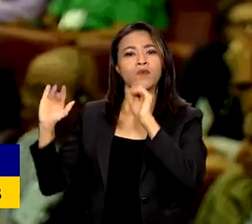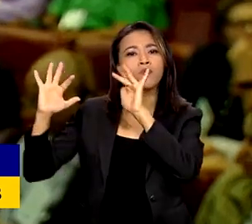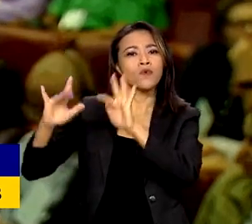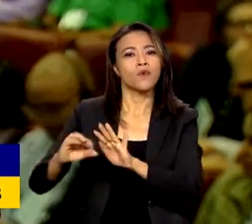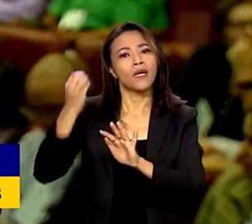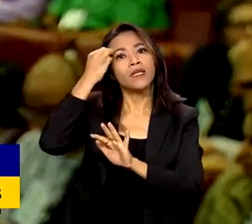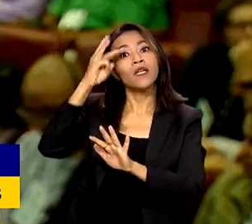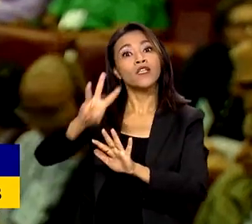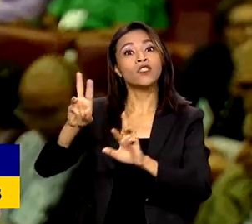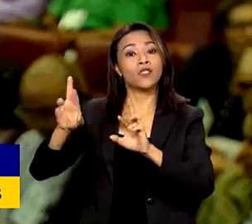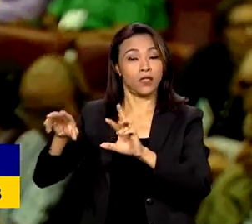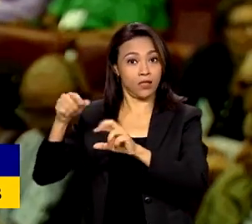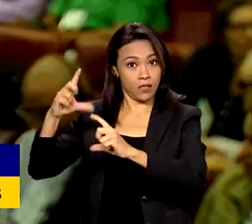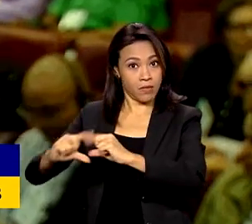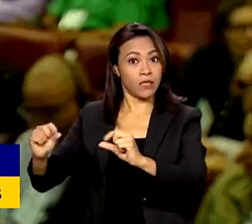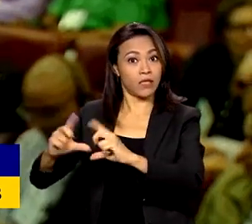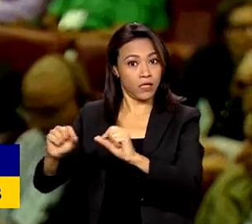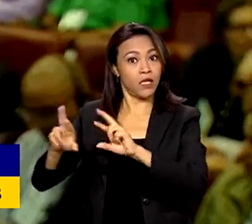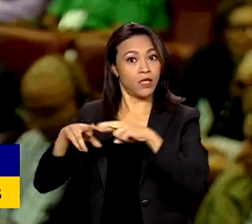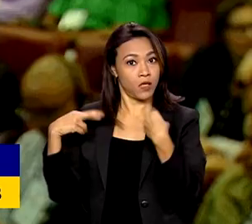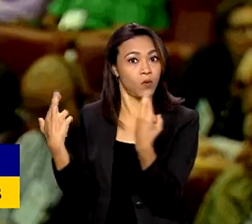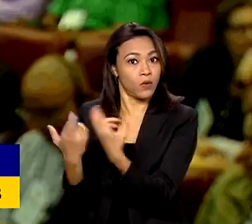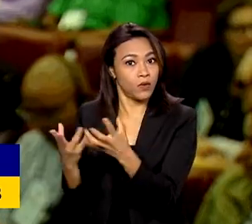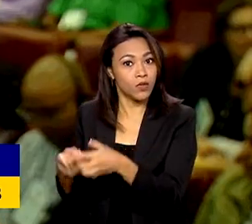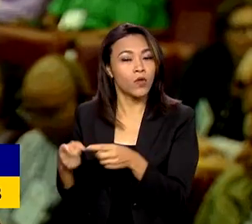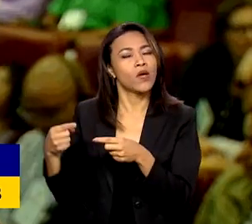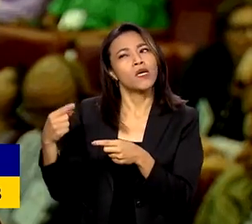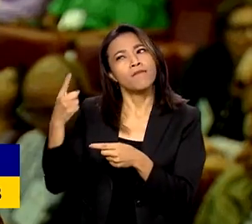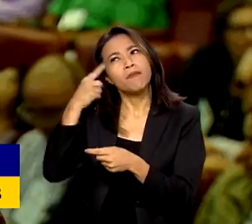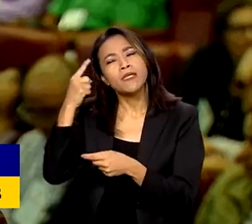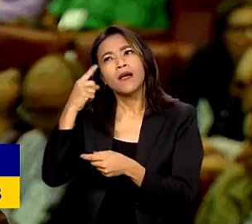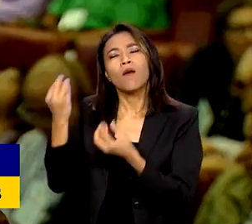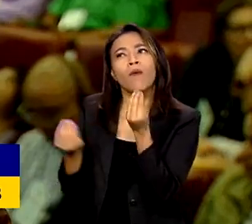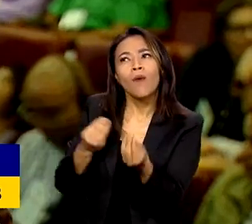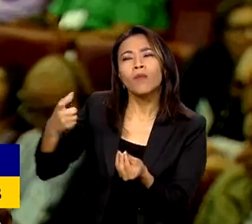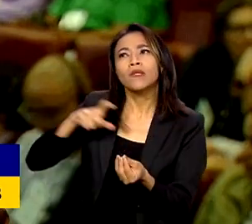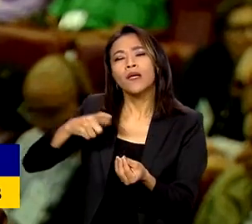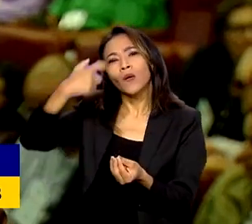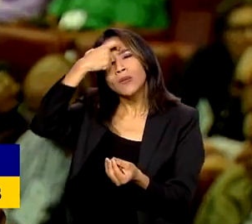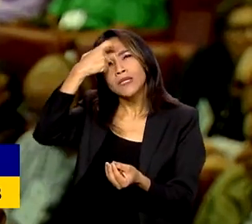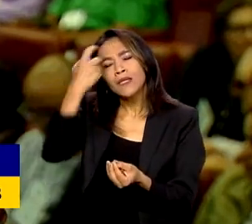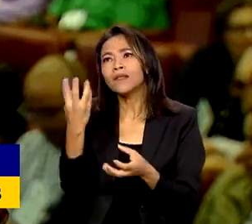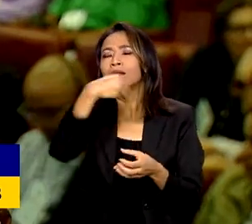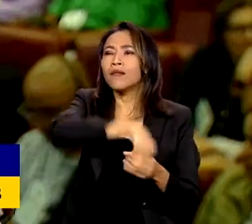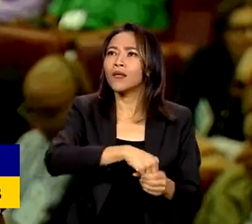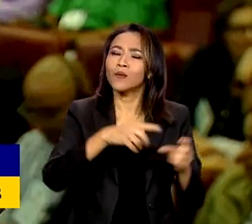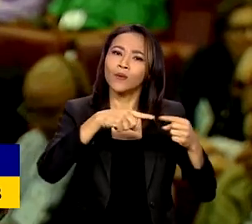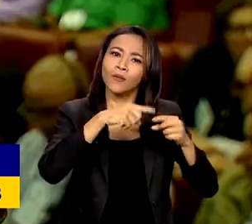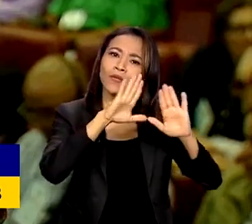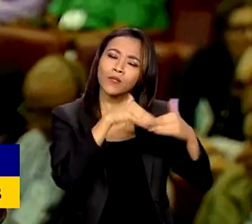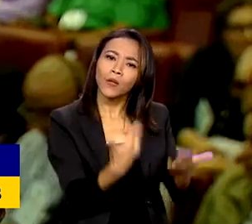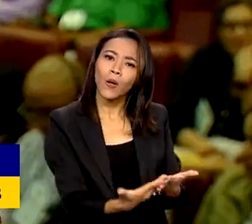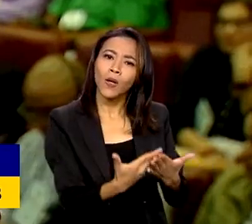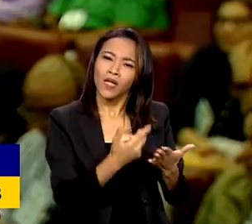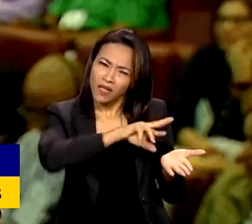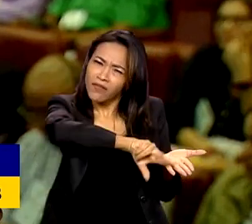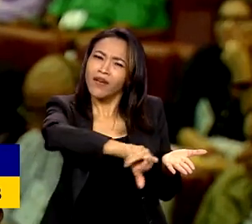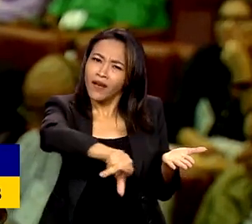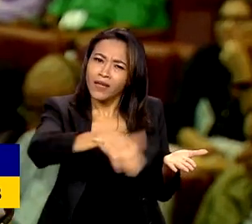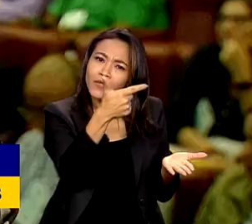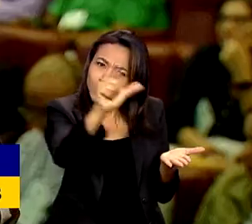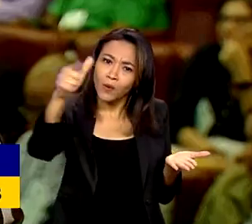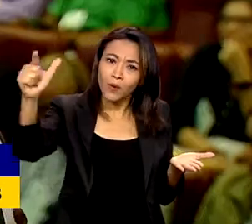em Brasília debateram formas de aumentar a consciência sobre a alimentação em sala de aula e em outras atividades na escola